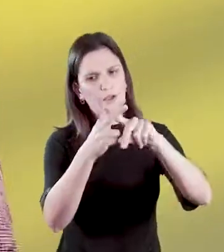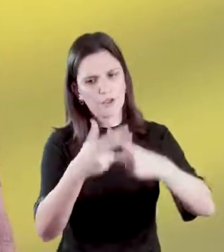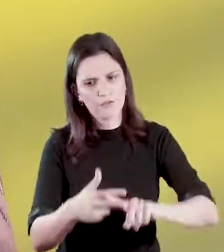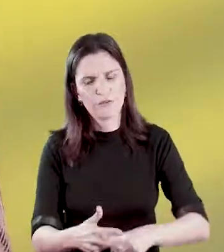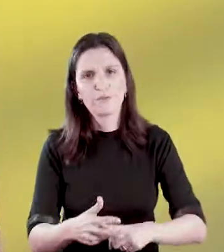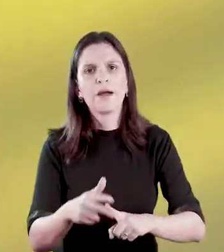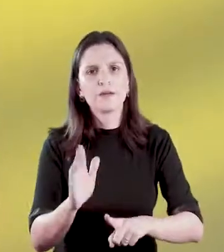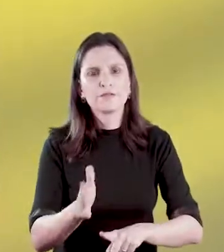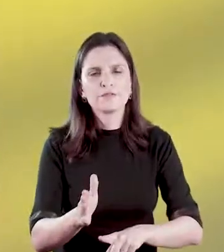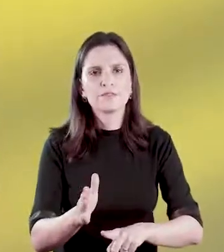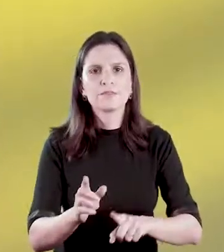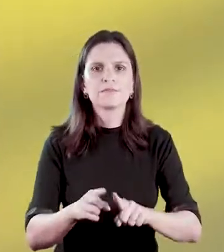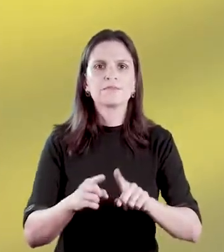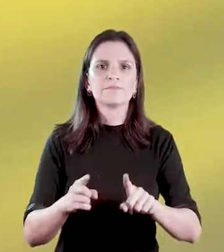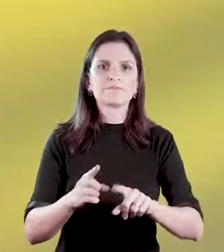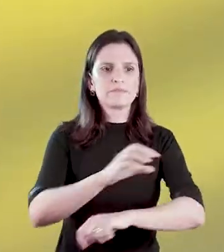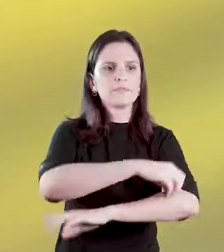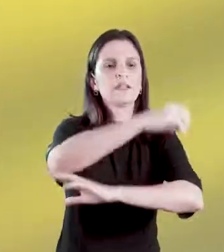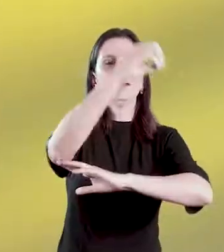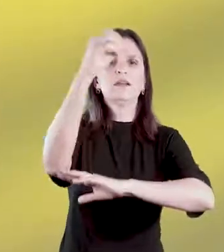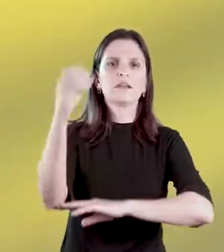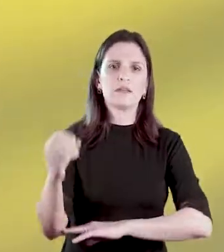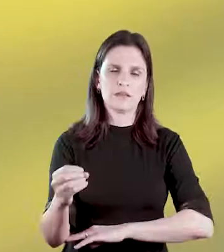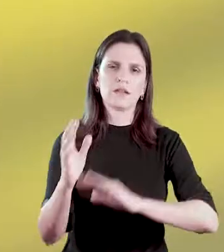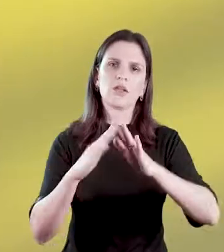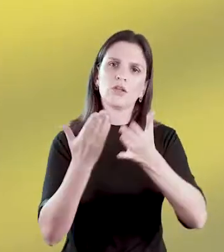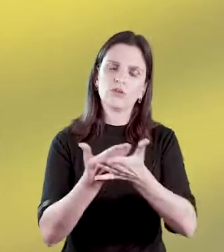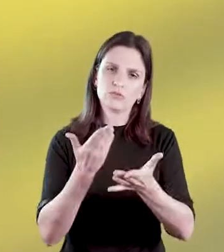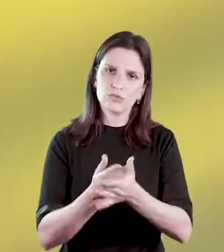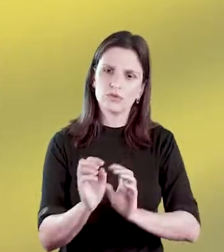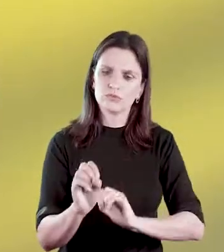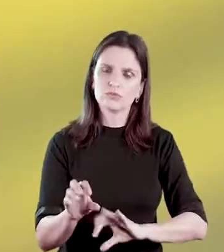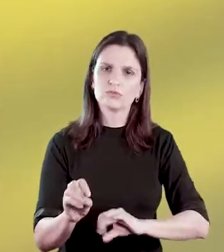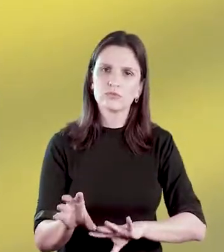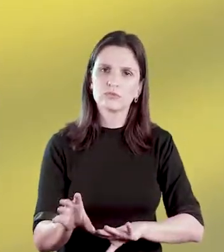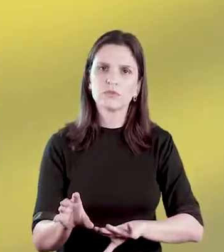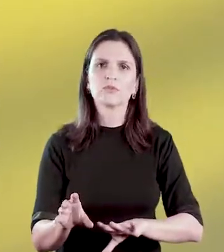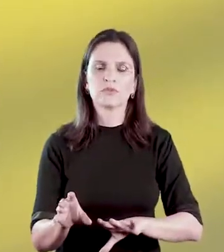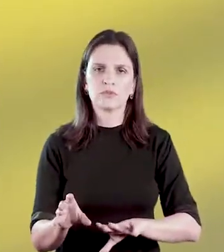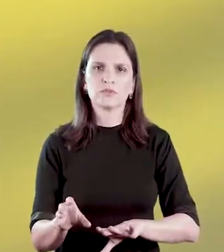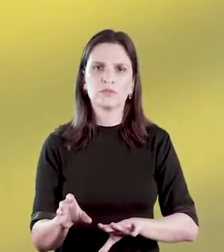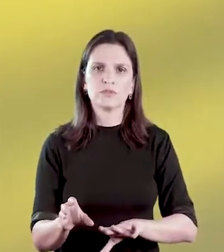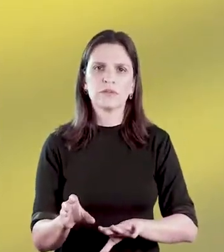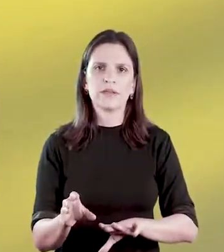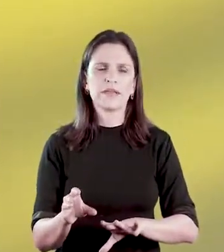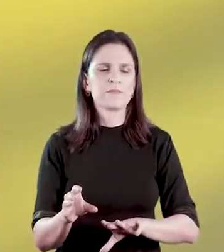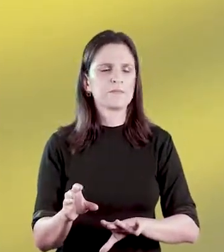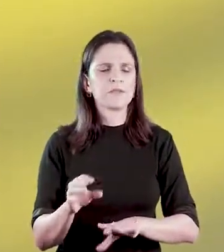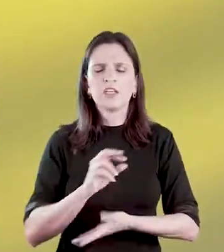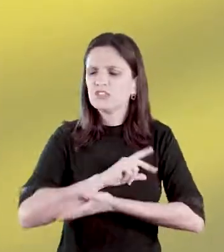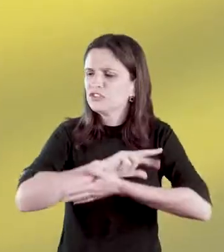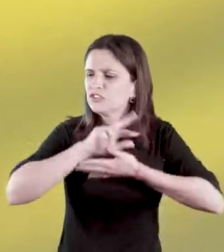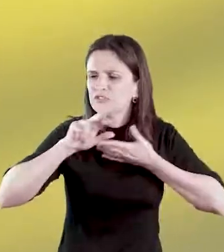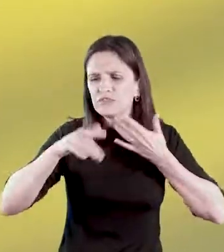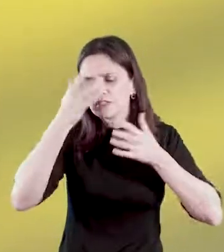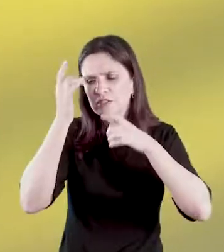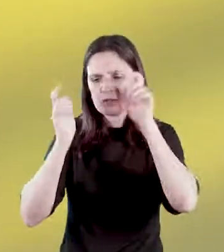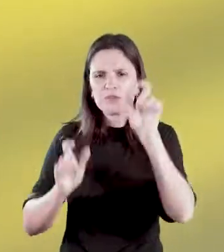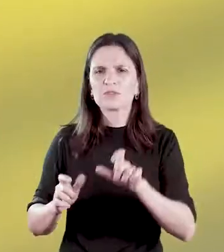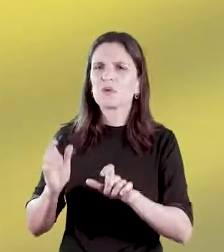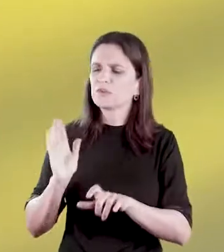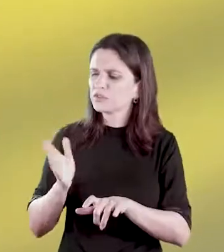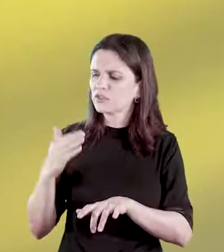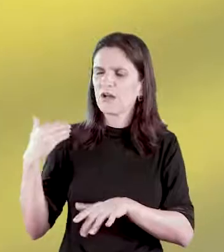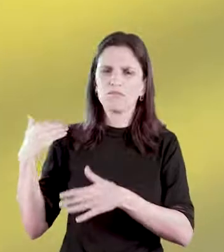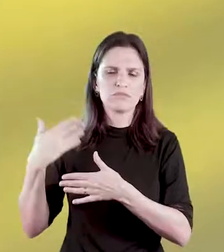aí você fica eu moro na frente uma escola que formou hoje da lista e o profissionais hoje eu sei que tem médico dentista é